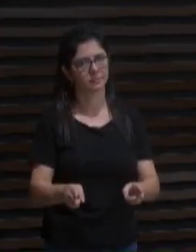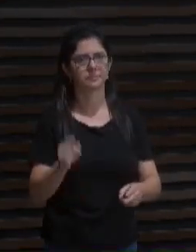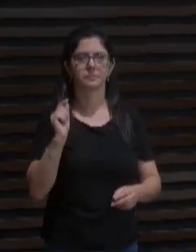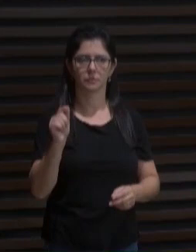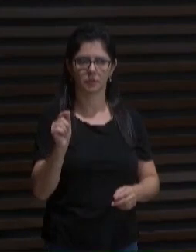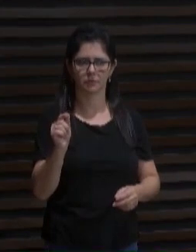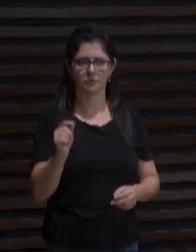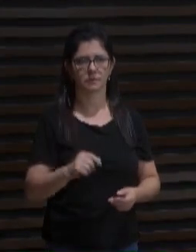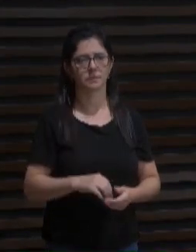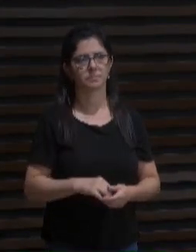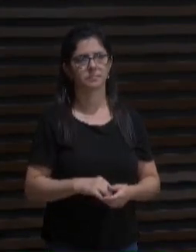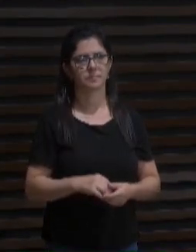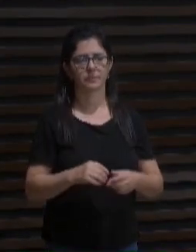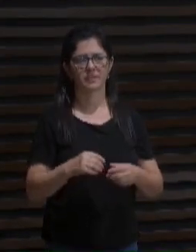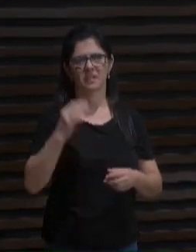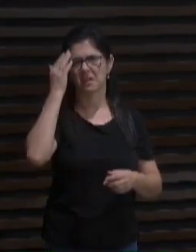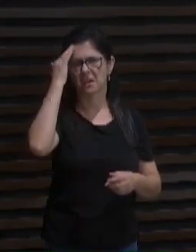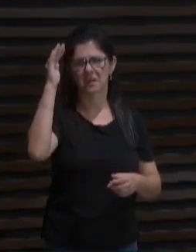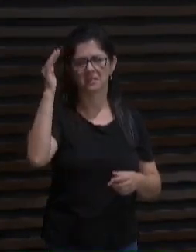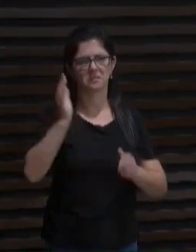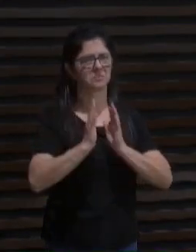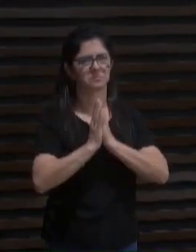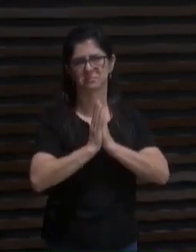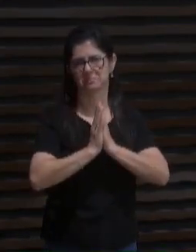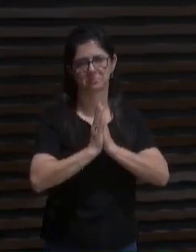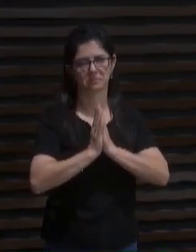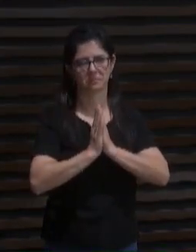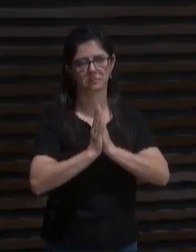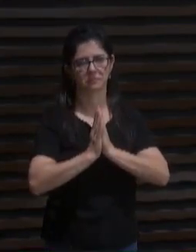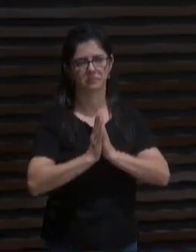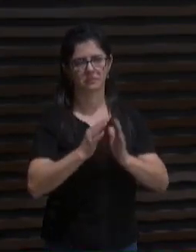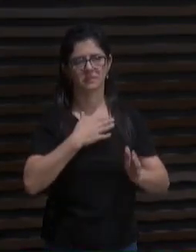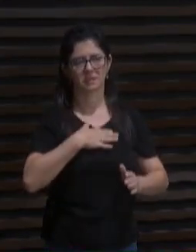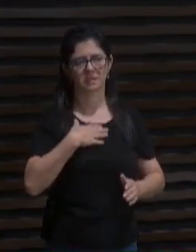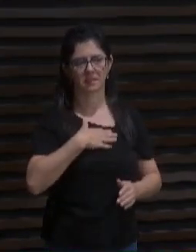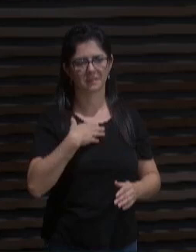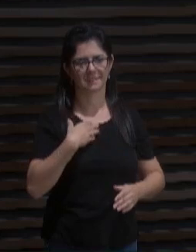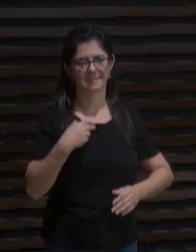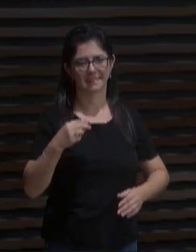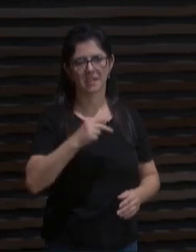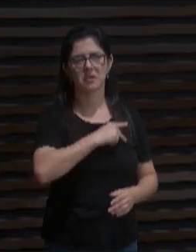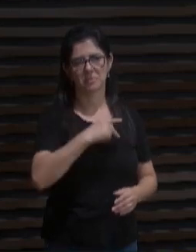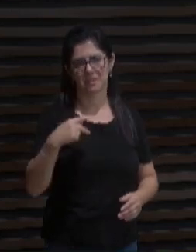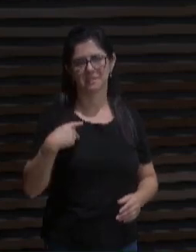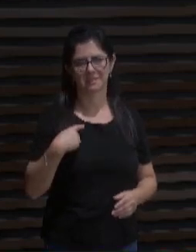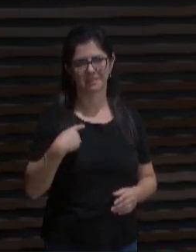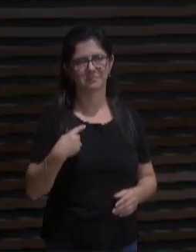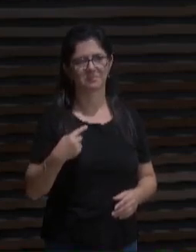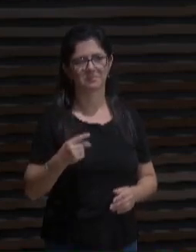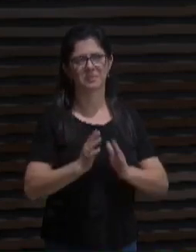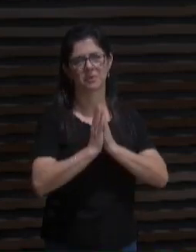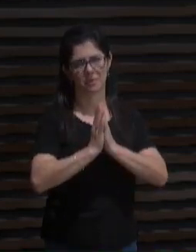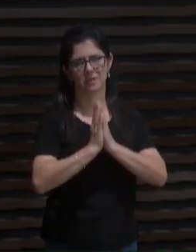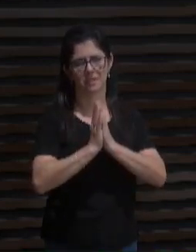orar. Ah, eu gosto do Maurício, que ele ora bem, ele está acostumado lá. Irmãos, hoje